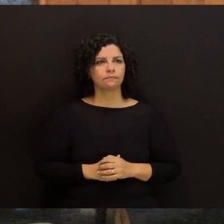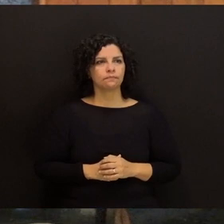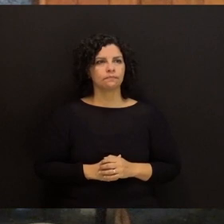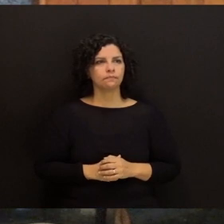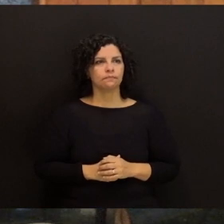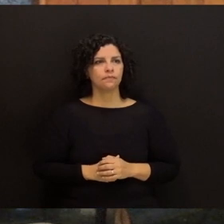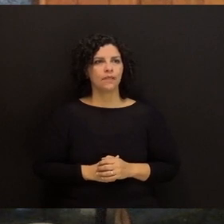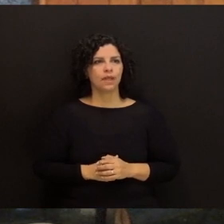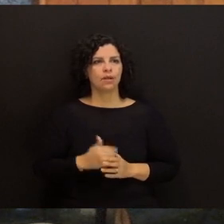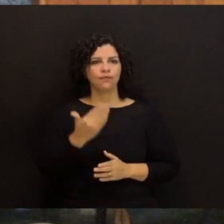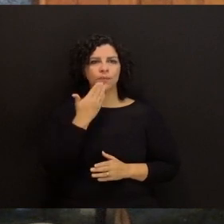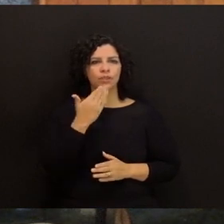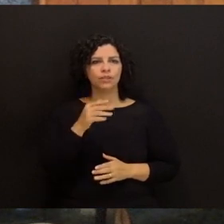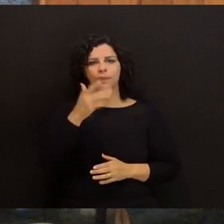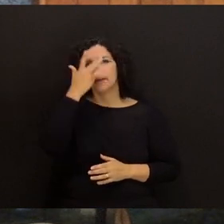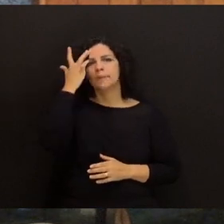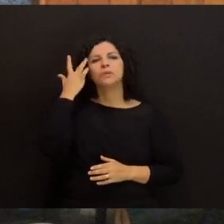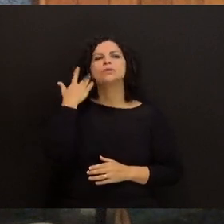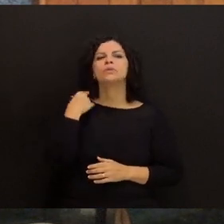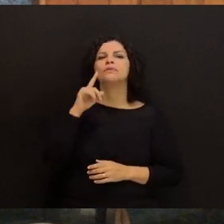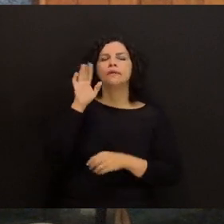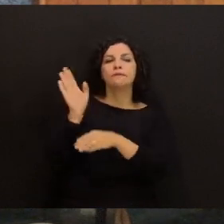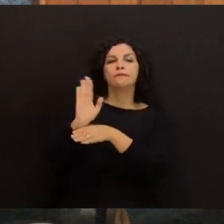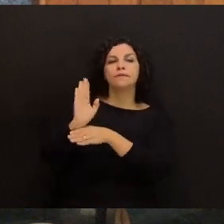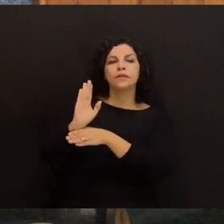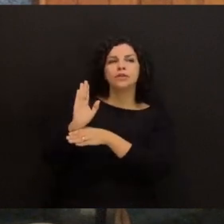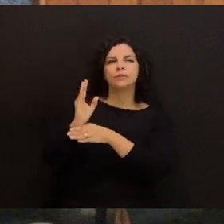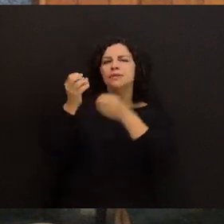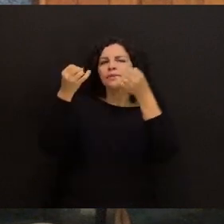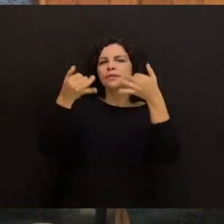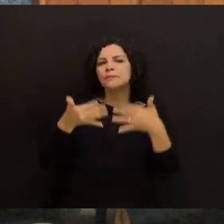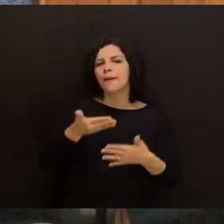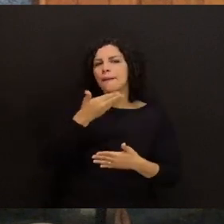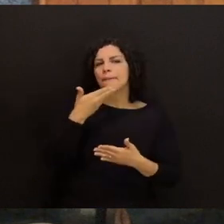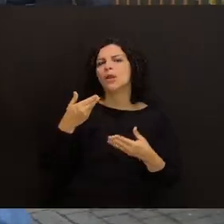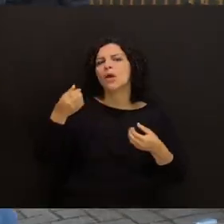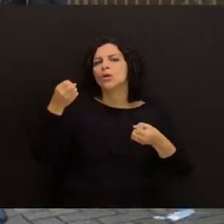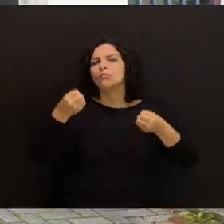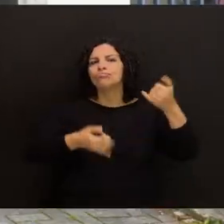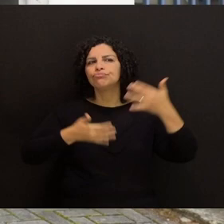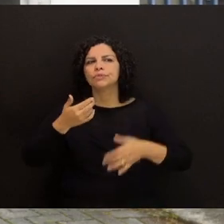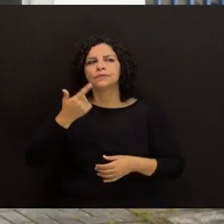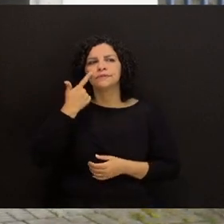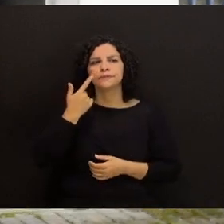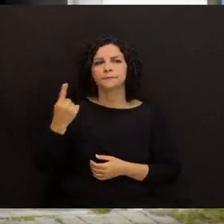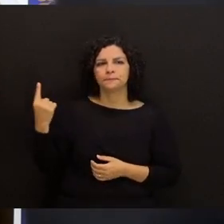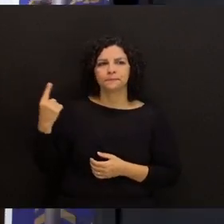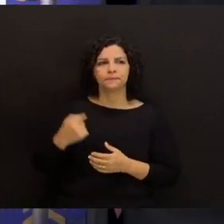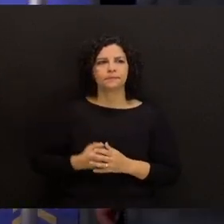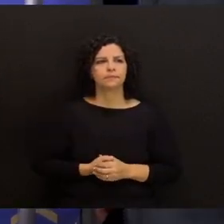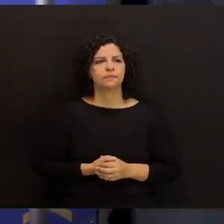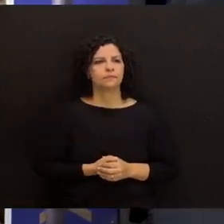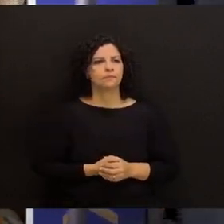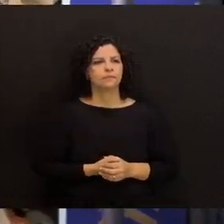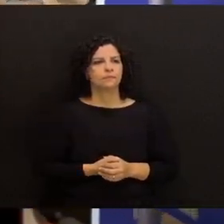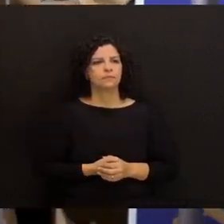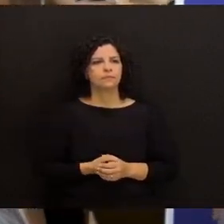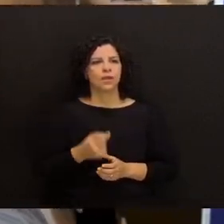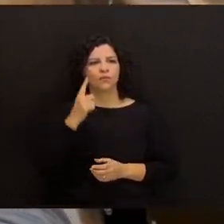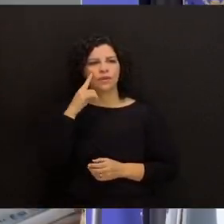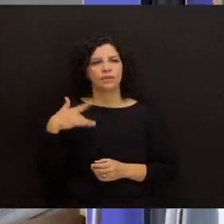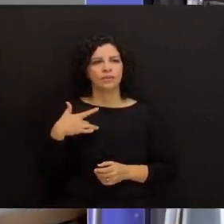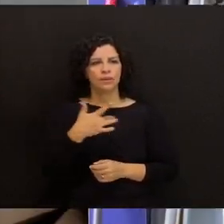quero pedir para o pessoal da mídia compartilhar o vídeo para poder explicar melhor do que a gente viu e viveu e está vivendo na